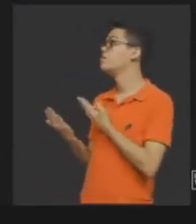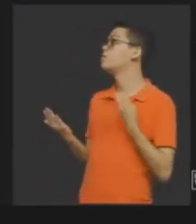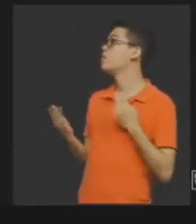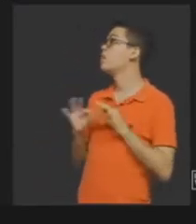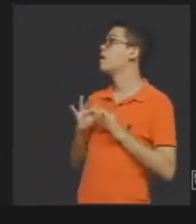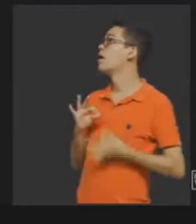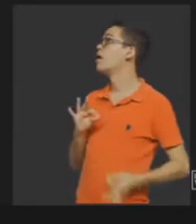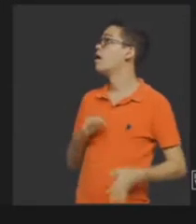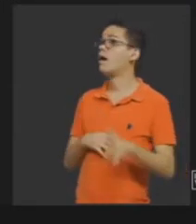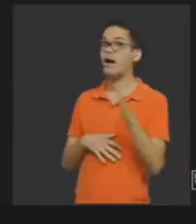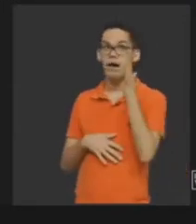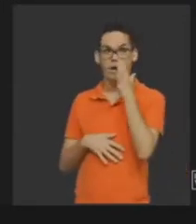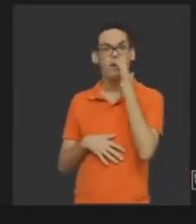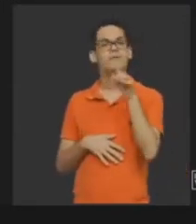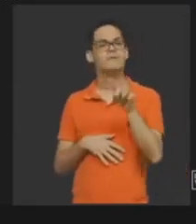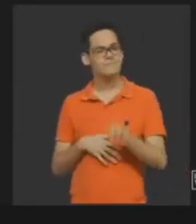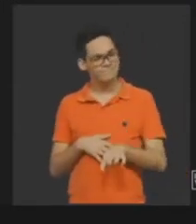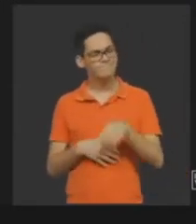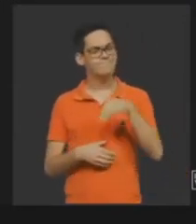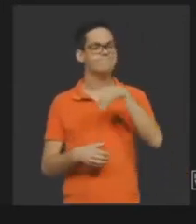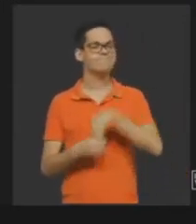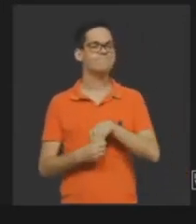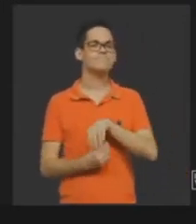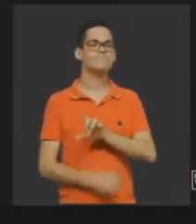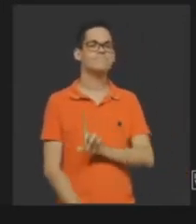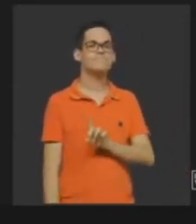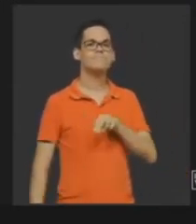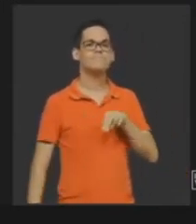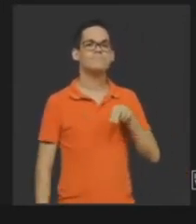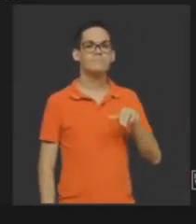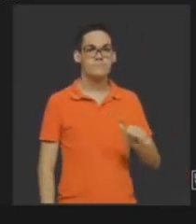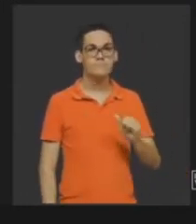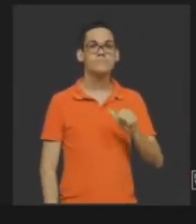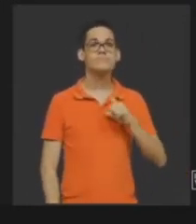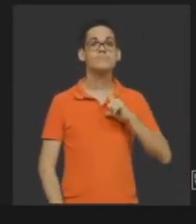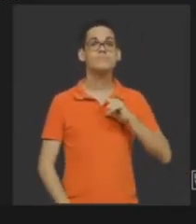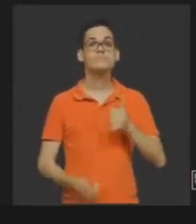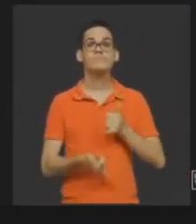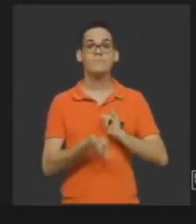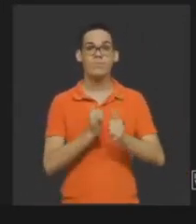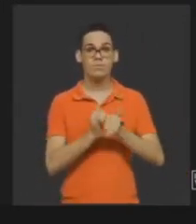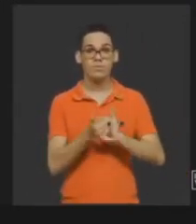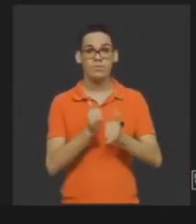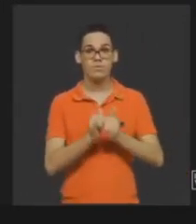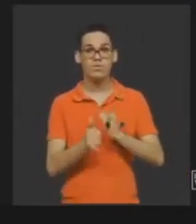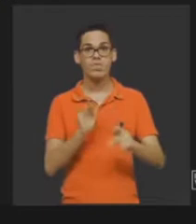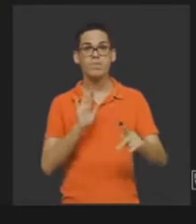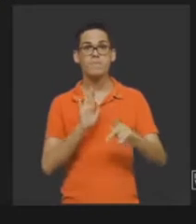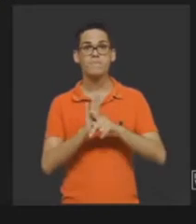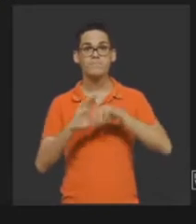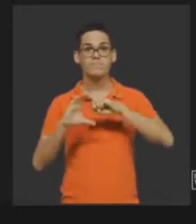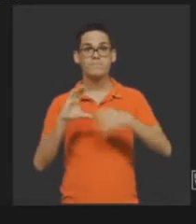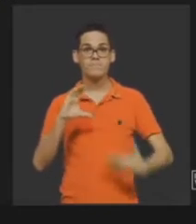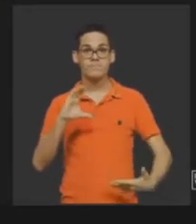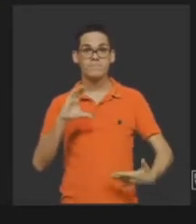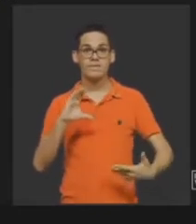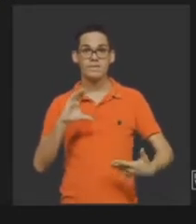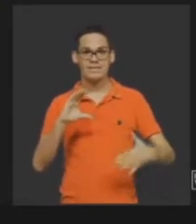desoxirribonucleico. E é esse DNA que é o portador das informações que vão determinar